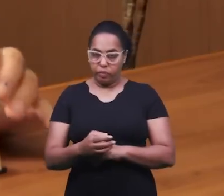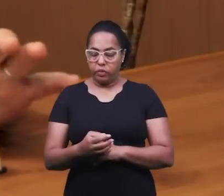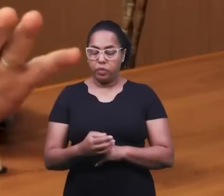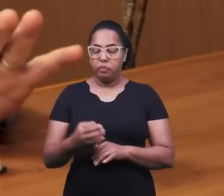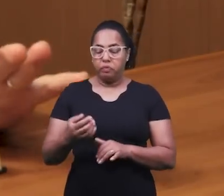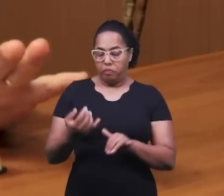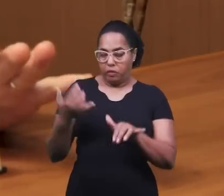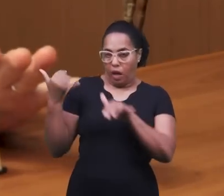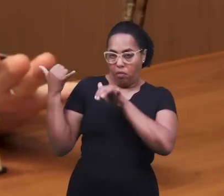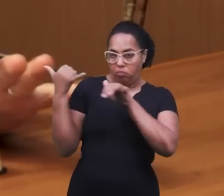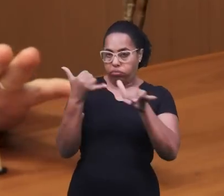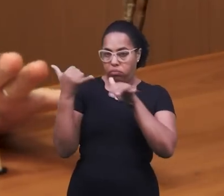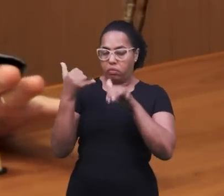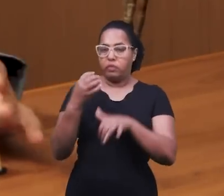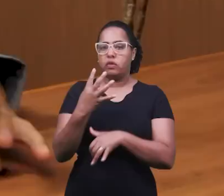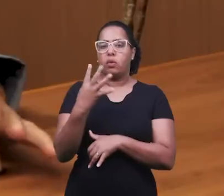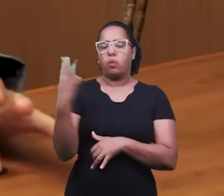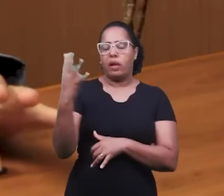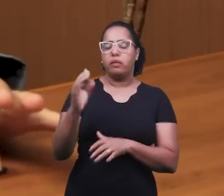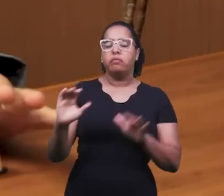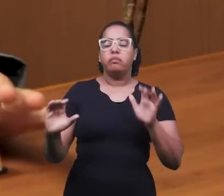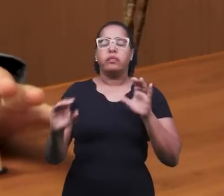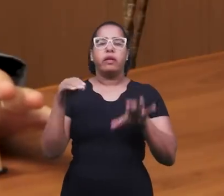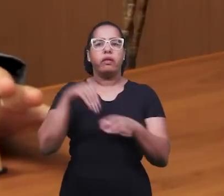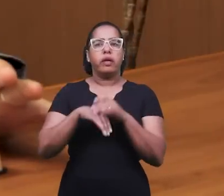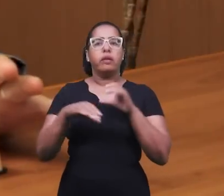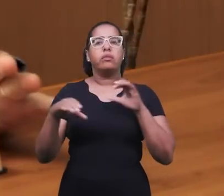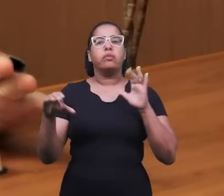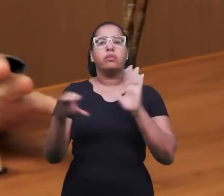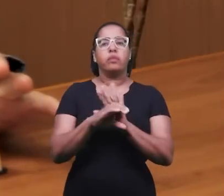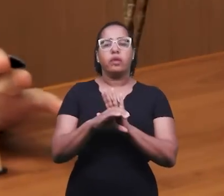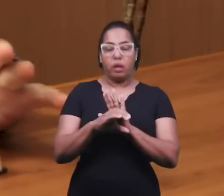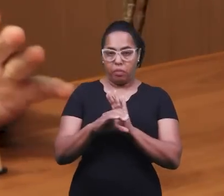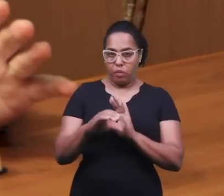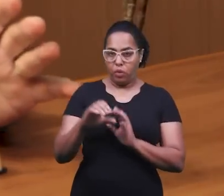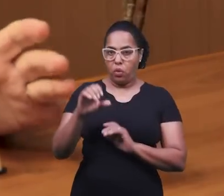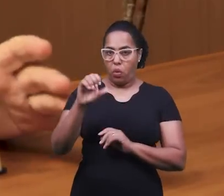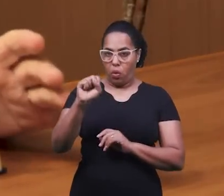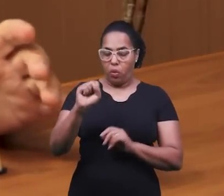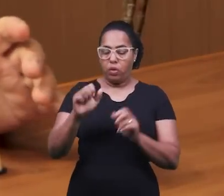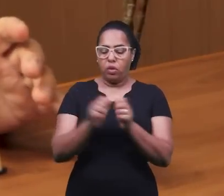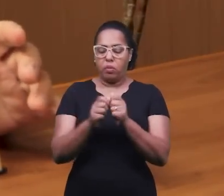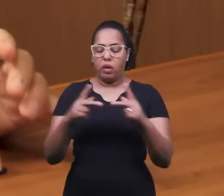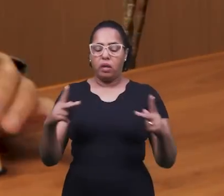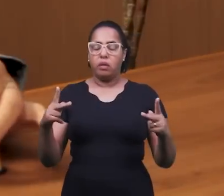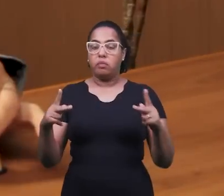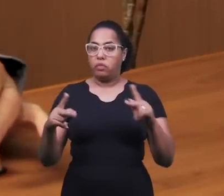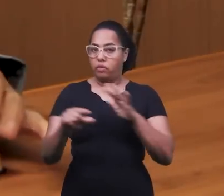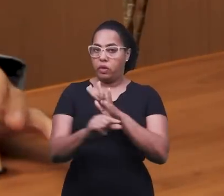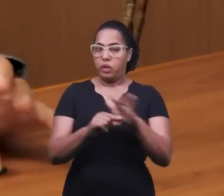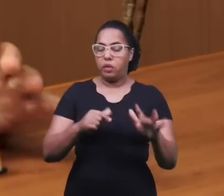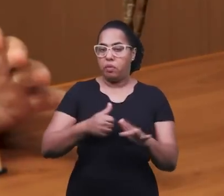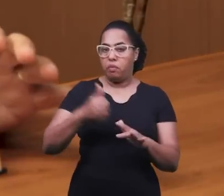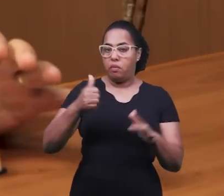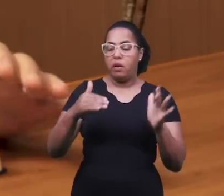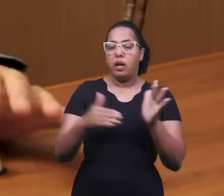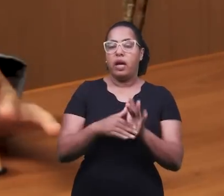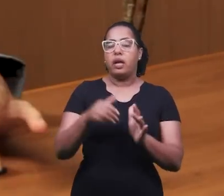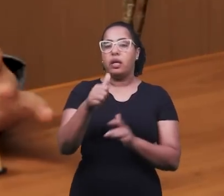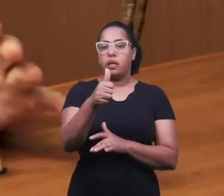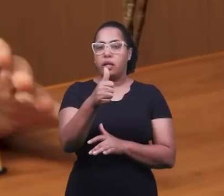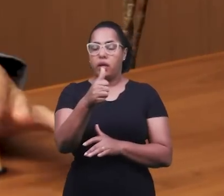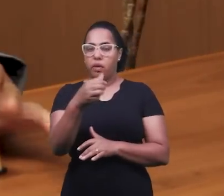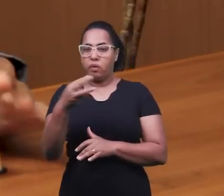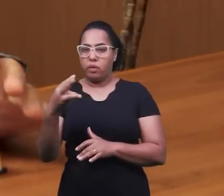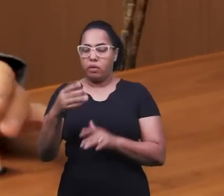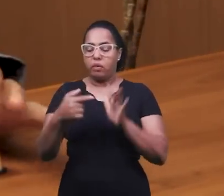trombeta está ali no capítulo 8 de Apocalipse, né? Desde o verso 1, vai até o verso 13,